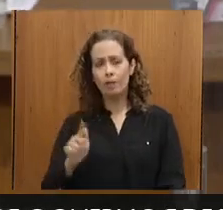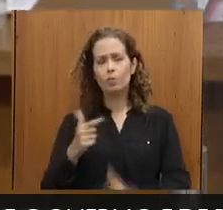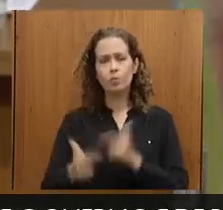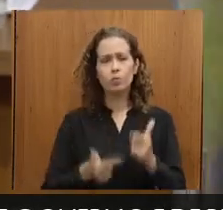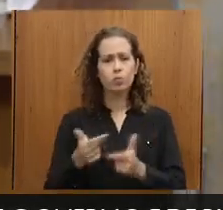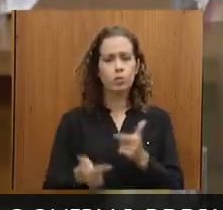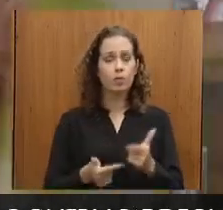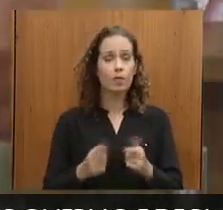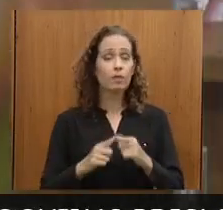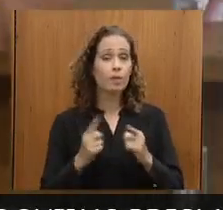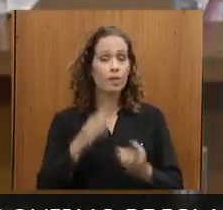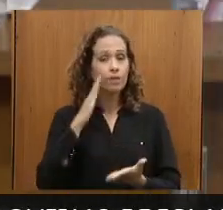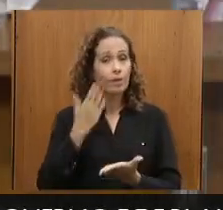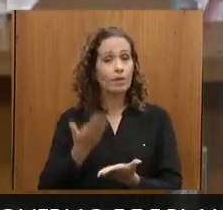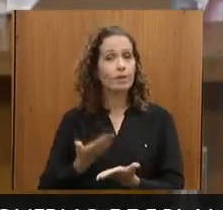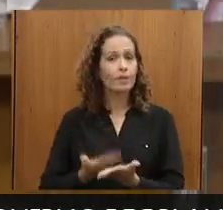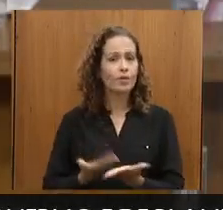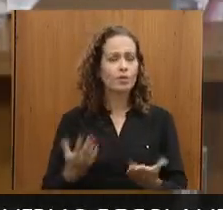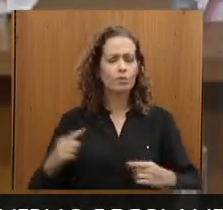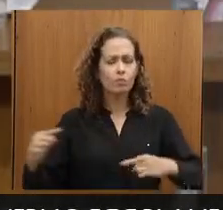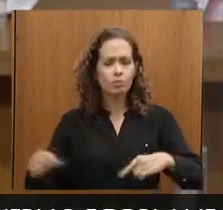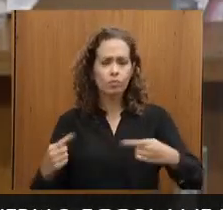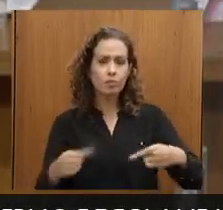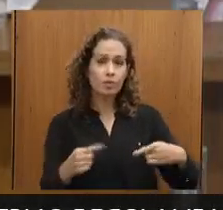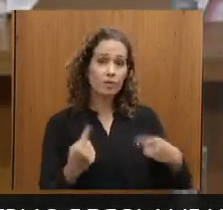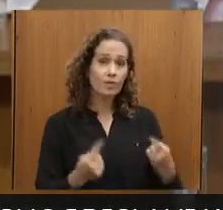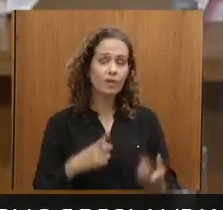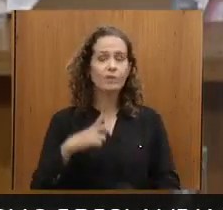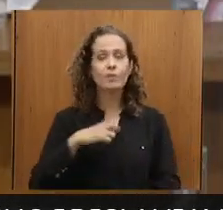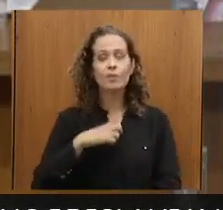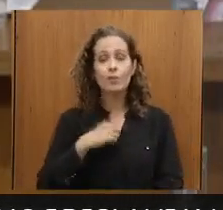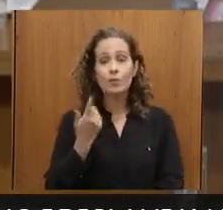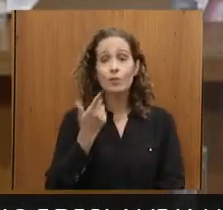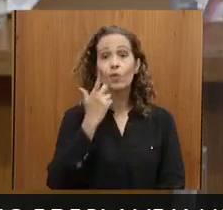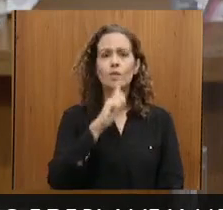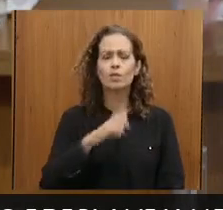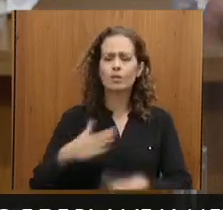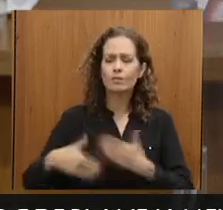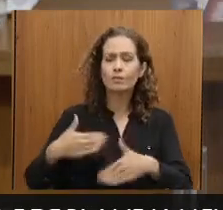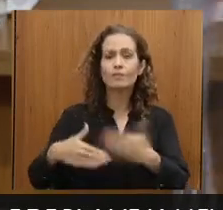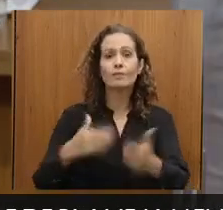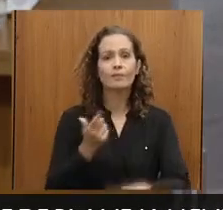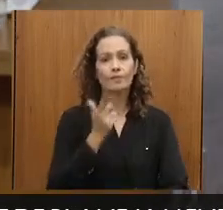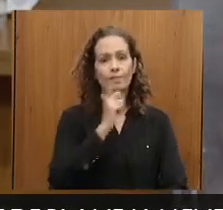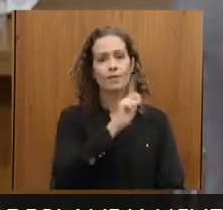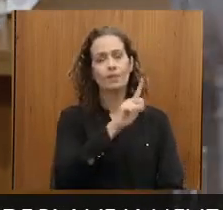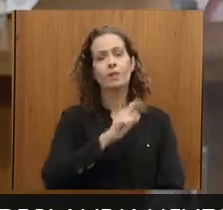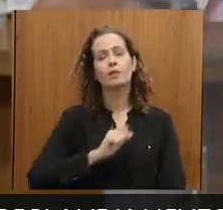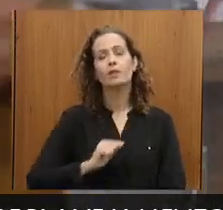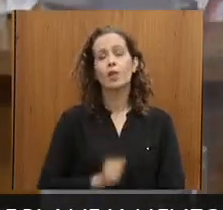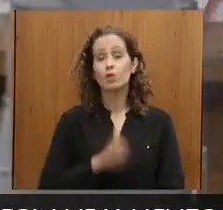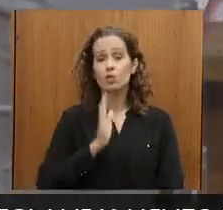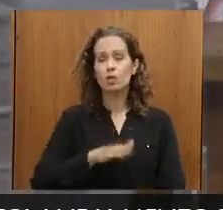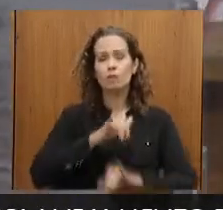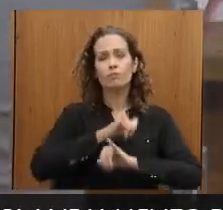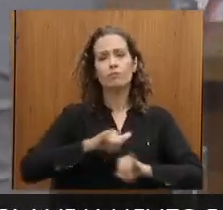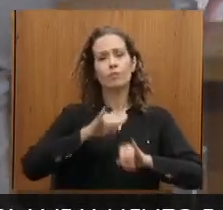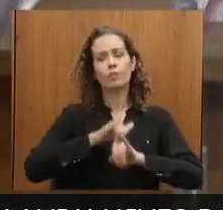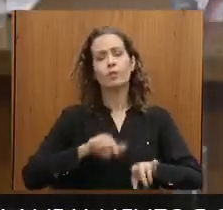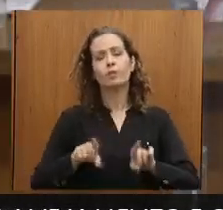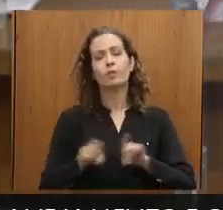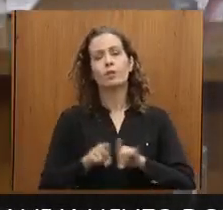acredito que, a despeito dos desafios, temos conseguido grandes avanços, coloquei já aqui, temos